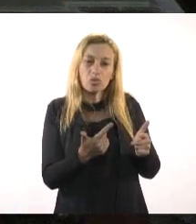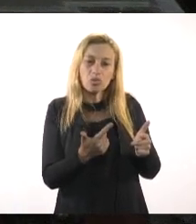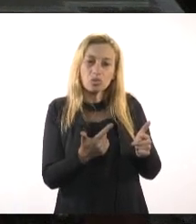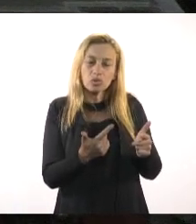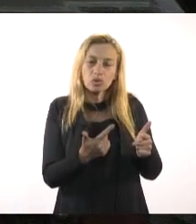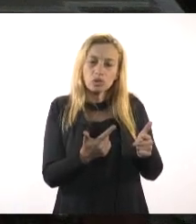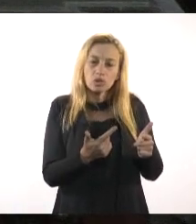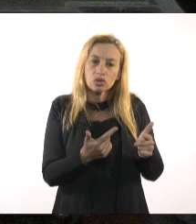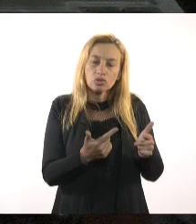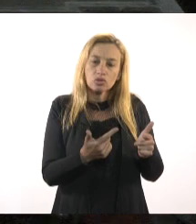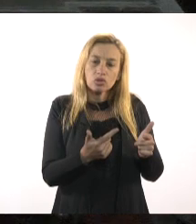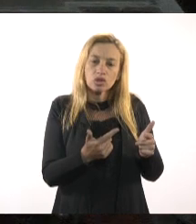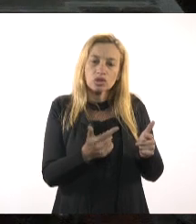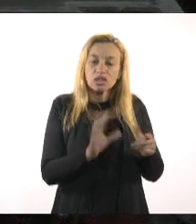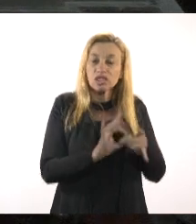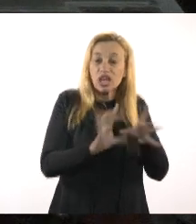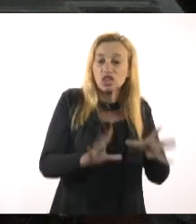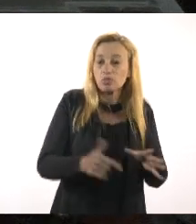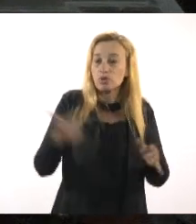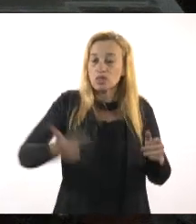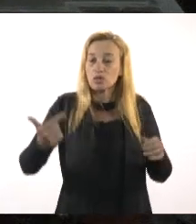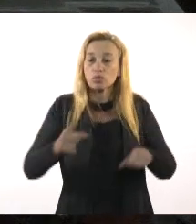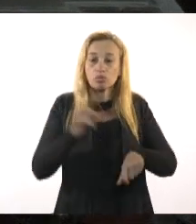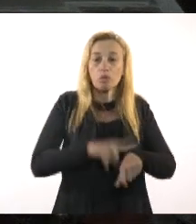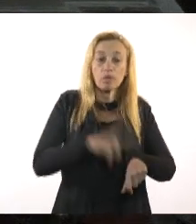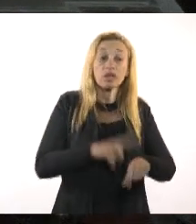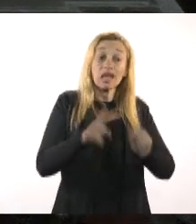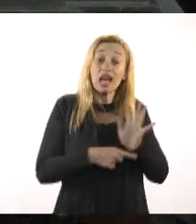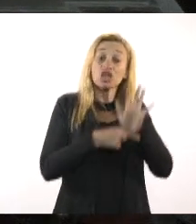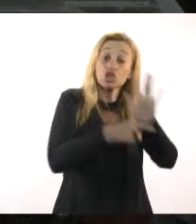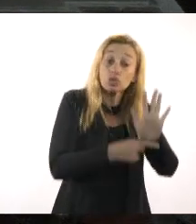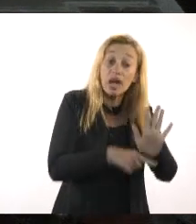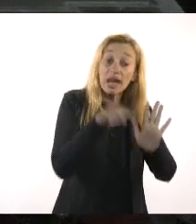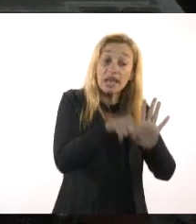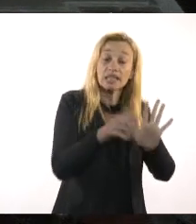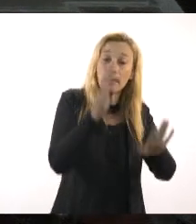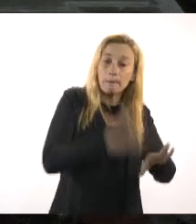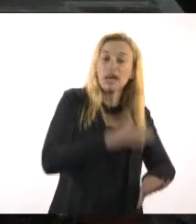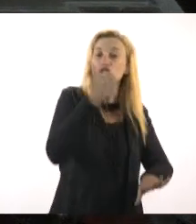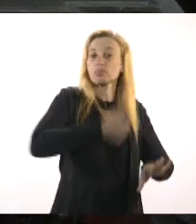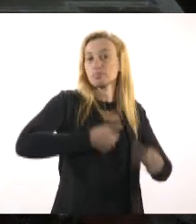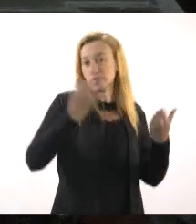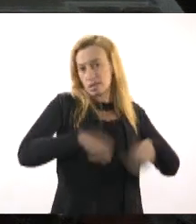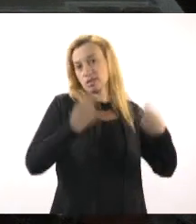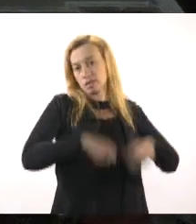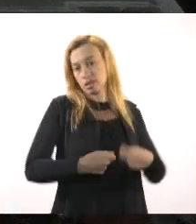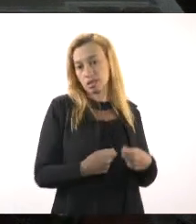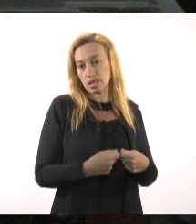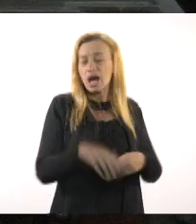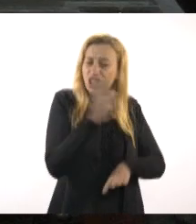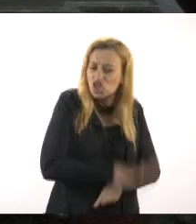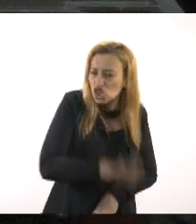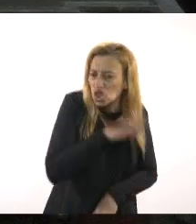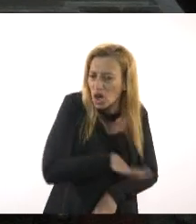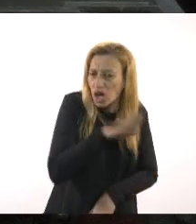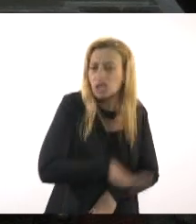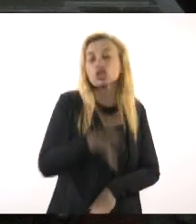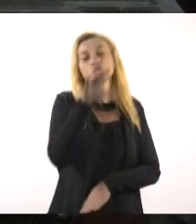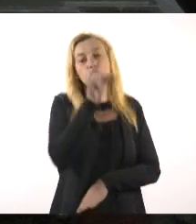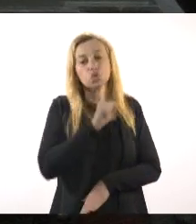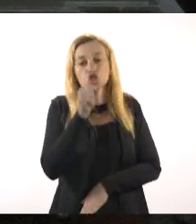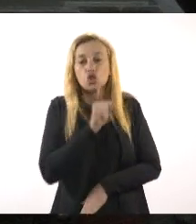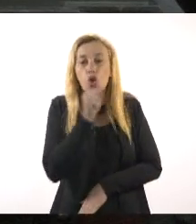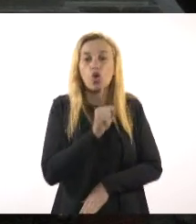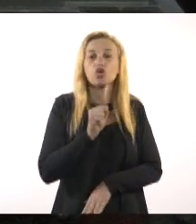torna como prioridade aqueles que mais precisam, aqueles que são mais fragilizados, as crianças, os